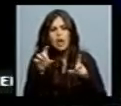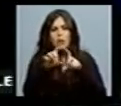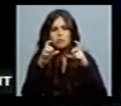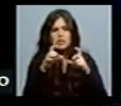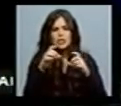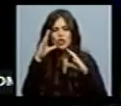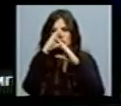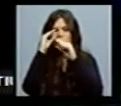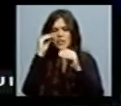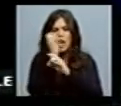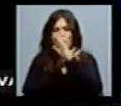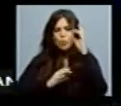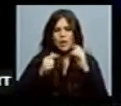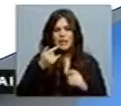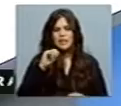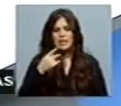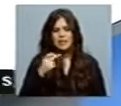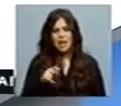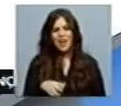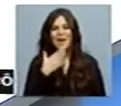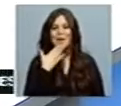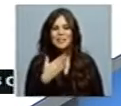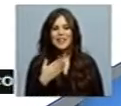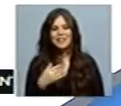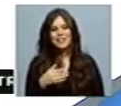Titã. Miguel, obrigada. Muito obrigado, Sandra. Para a